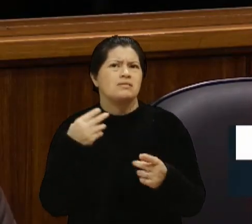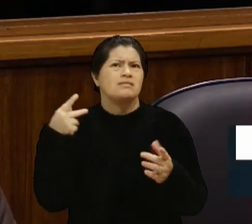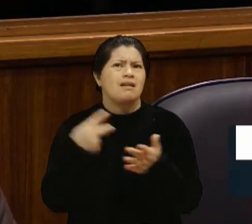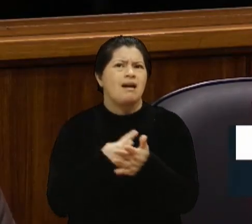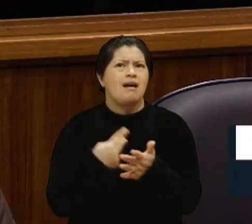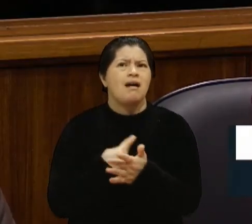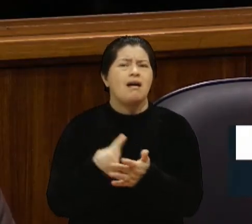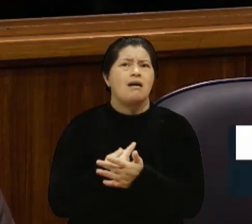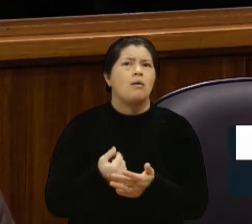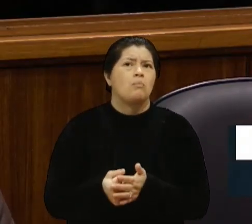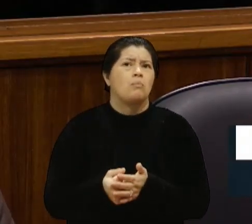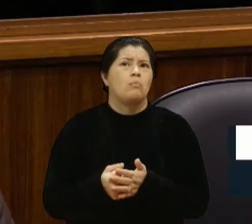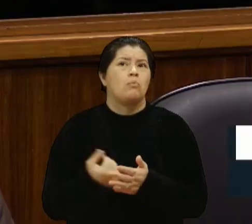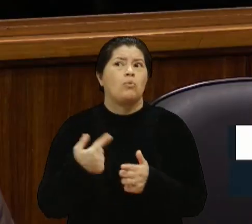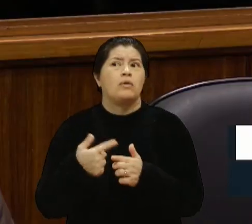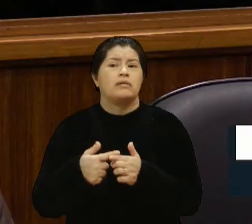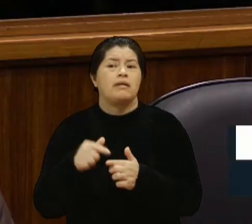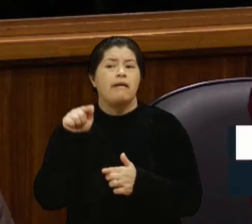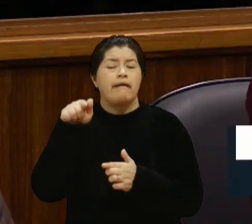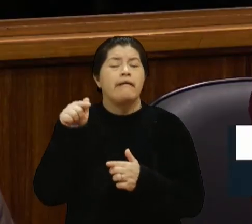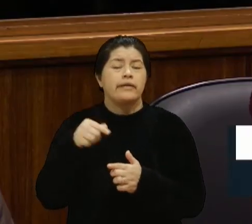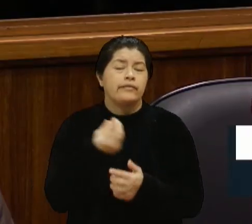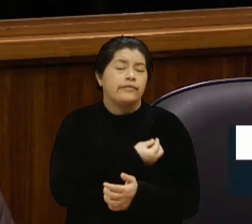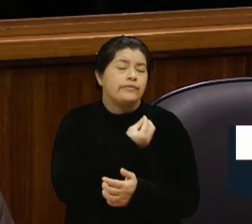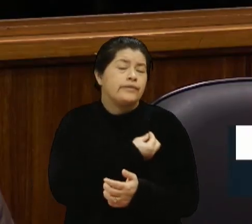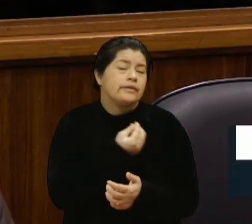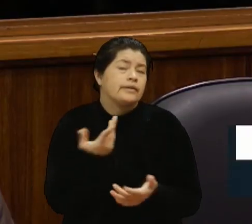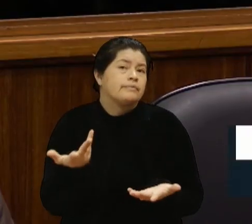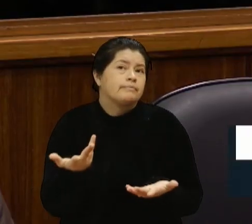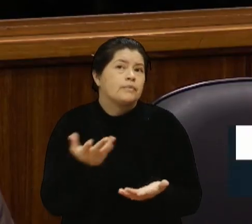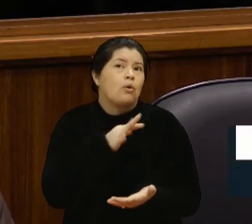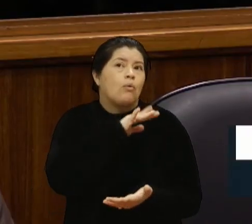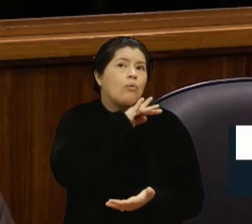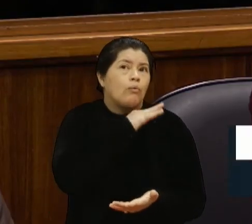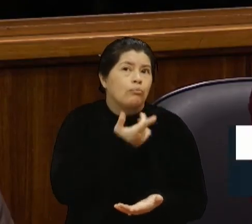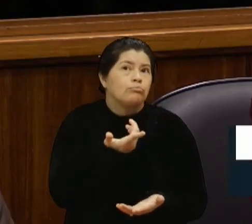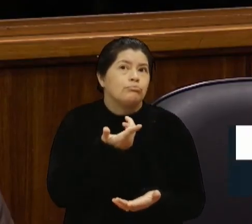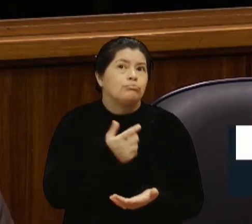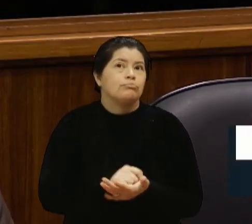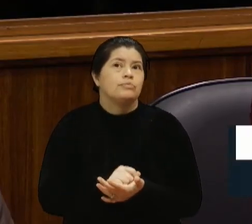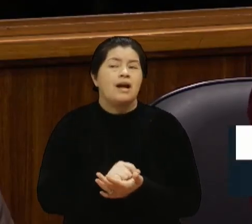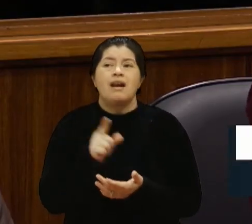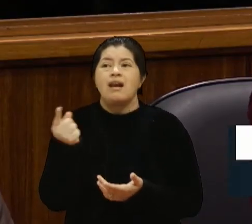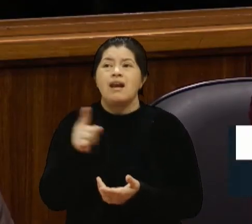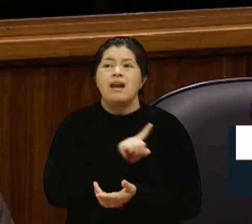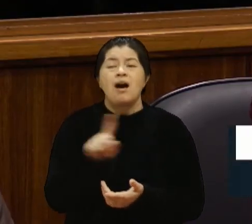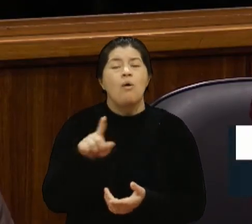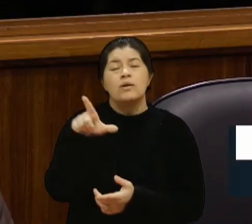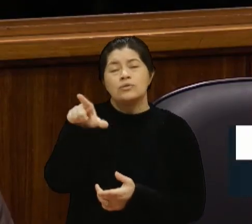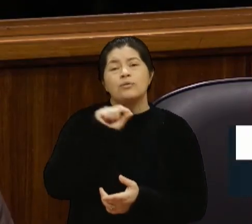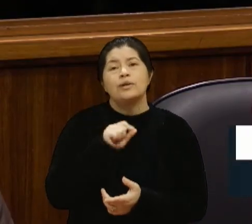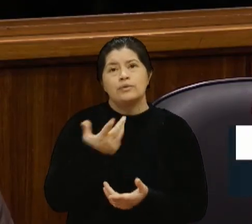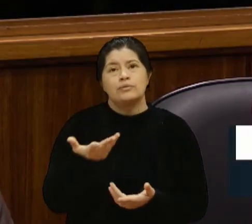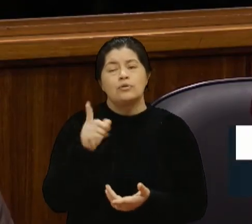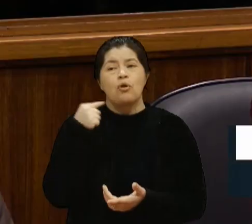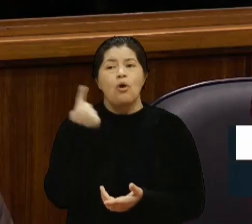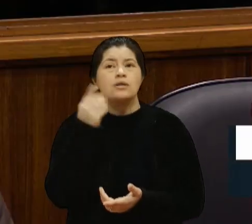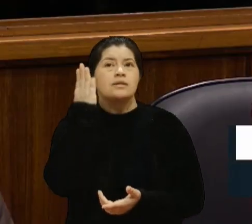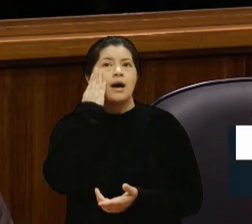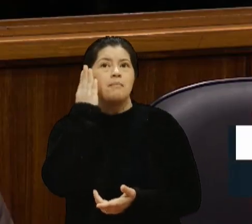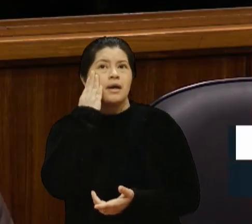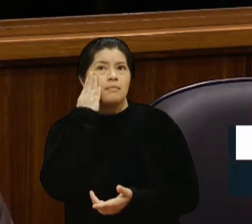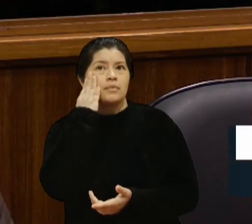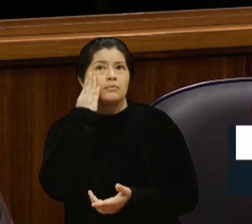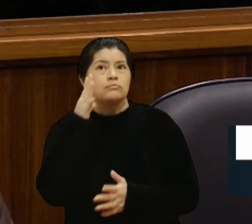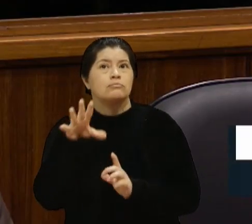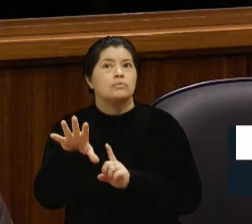estarem naquela situação, uma situação que muitas vezes não é nem de sua escolha. A gente sabe que a adicção